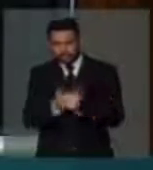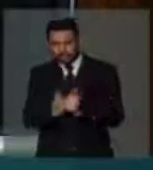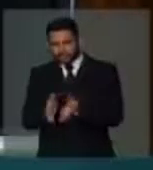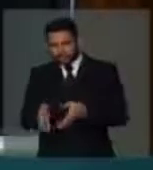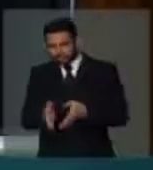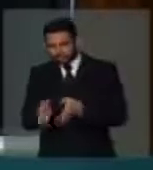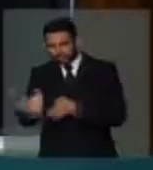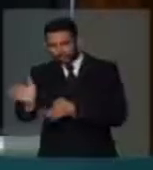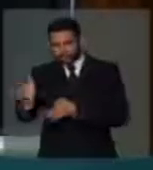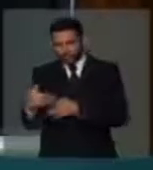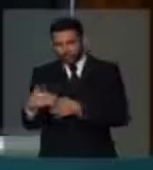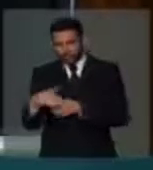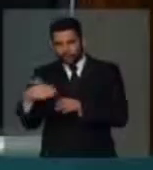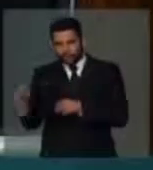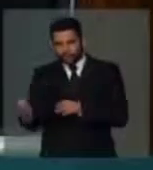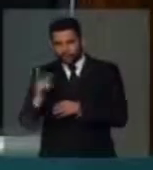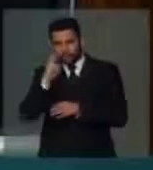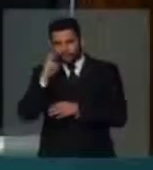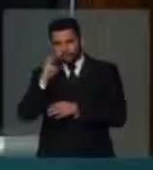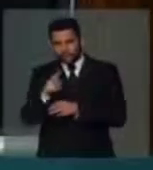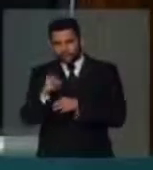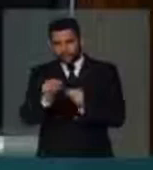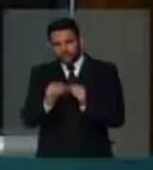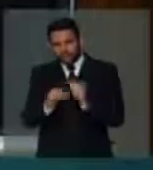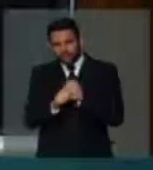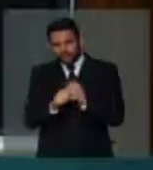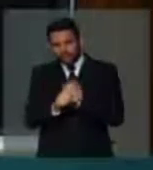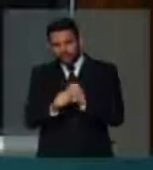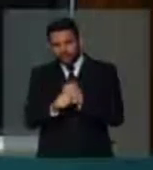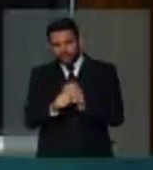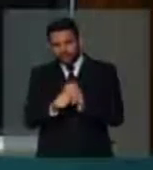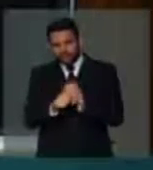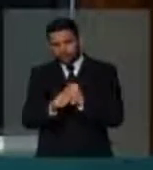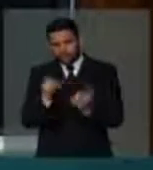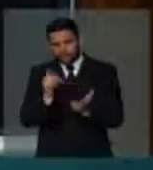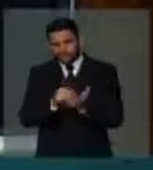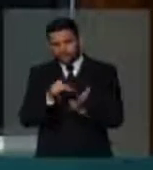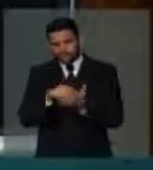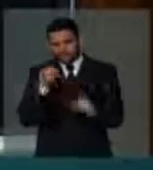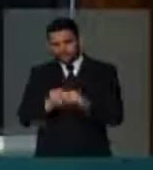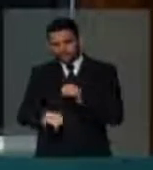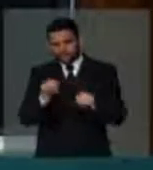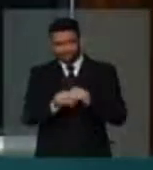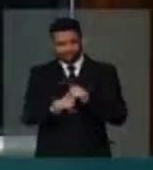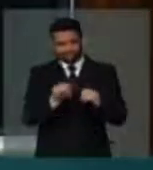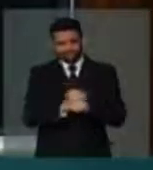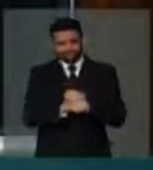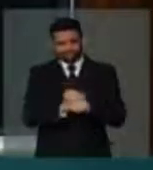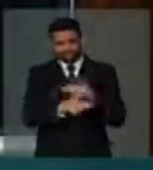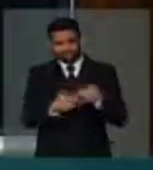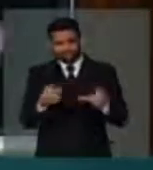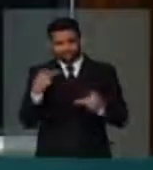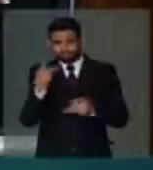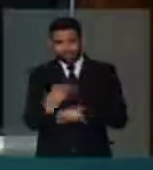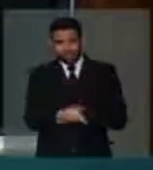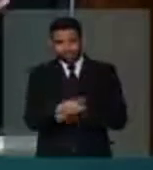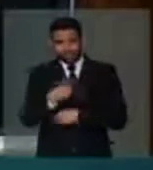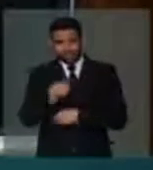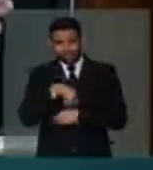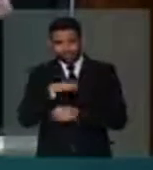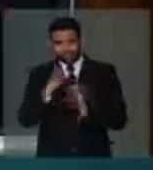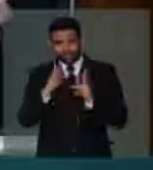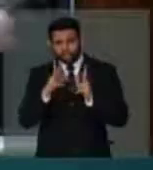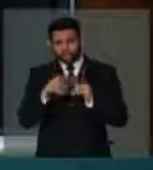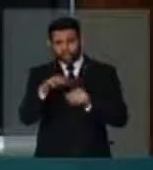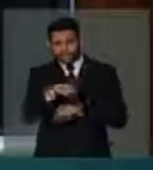estrada. E temos assistido ao longo dos anos um verdadeiro genocídio, senhor presidente. Praticamente